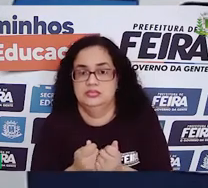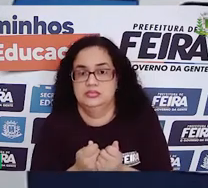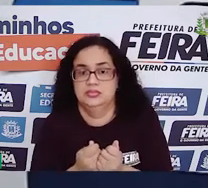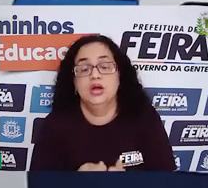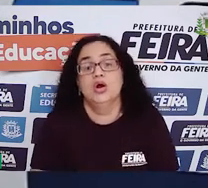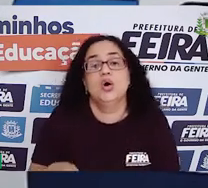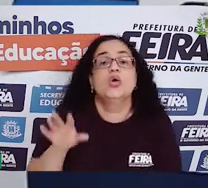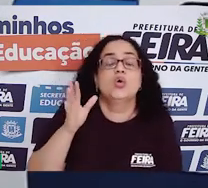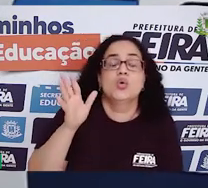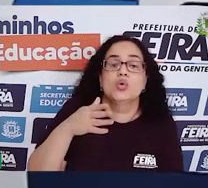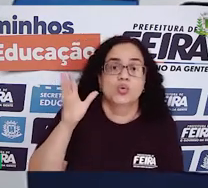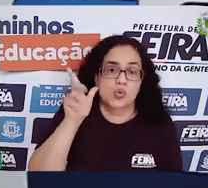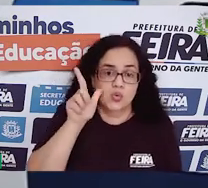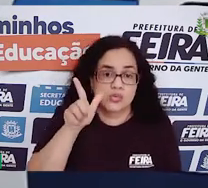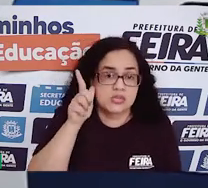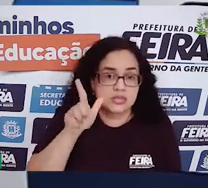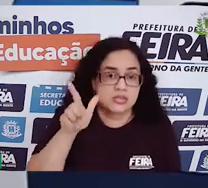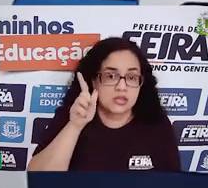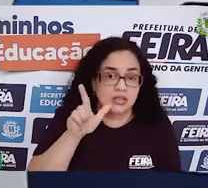ó,